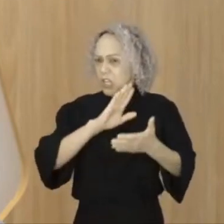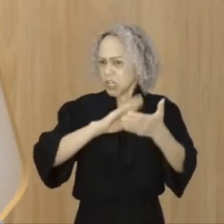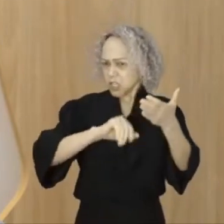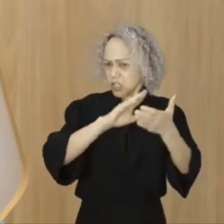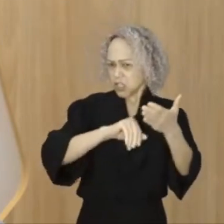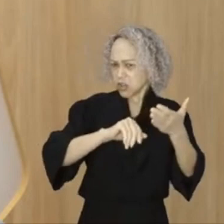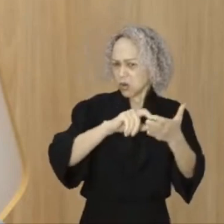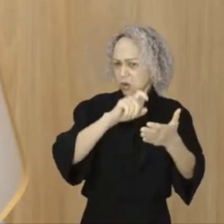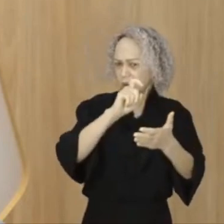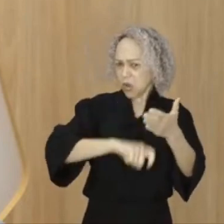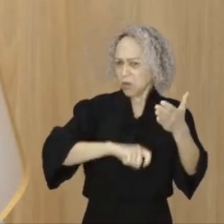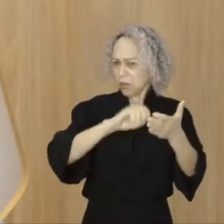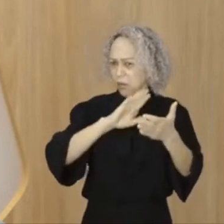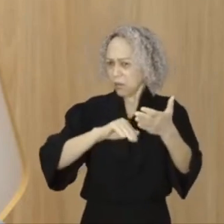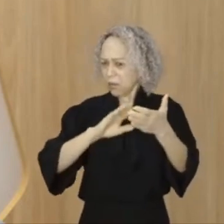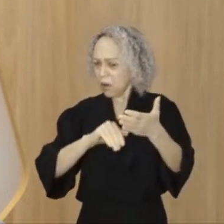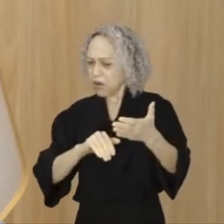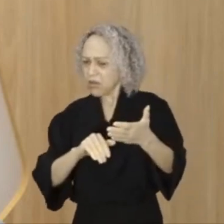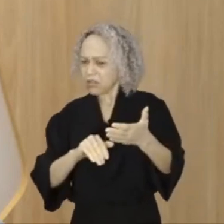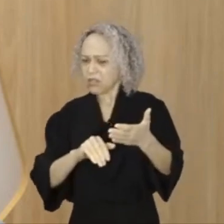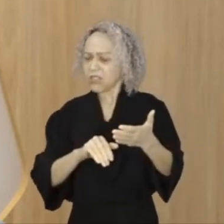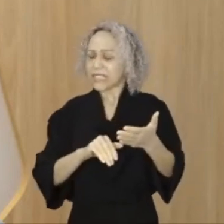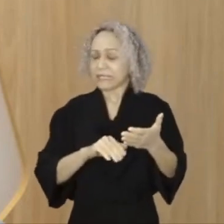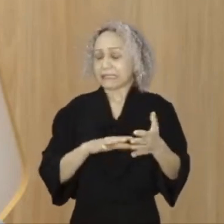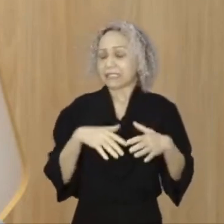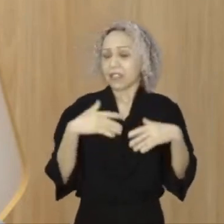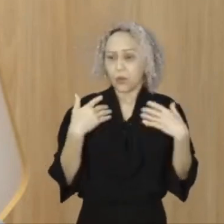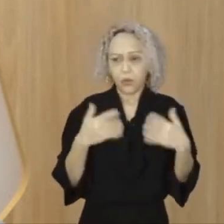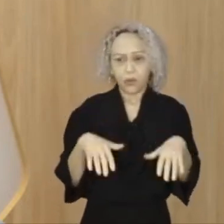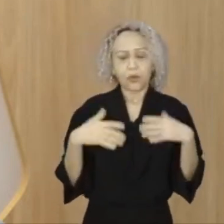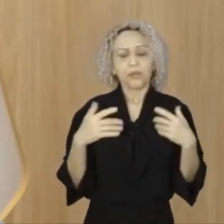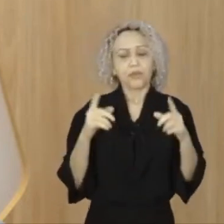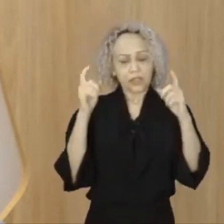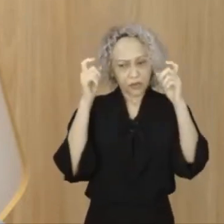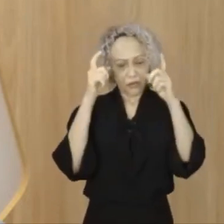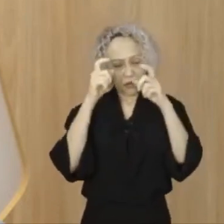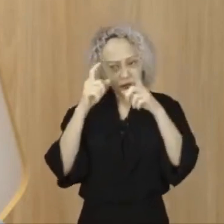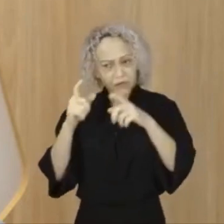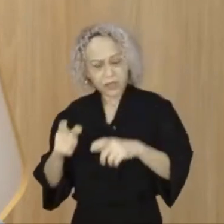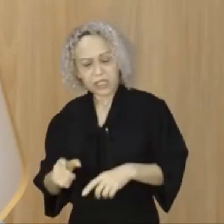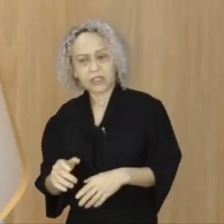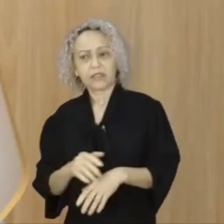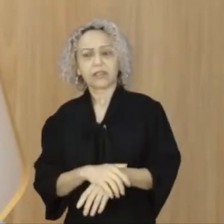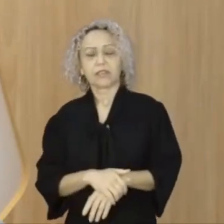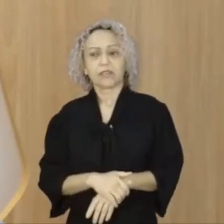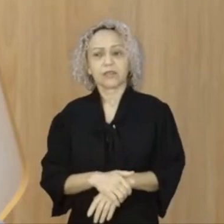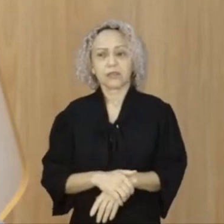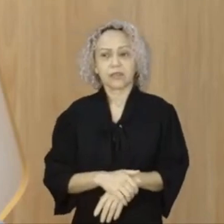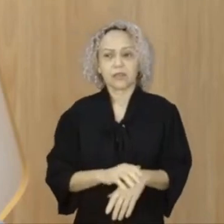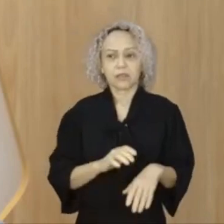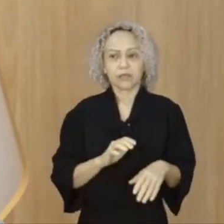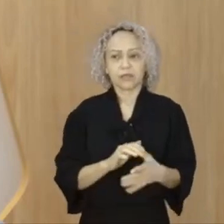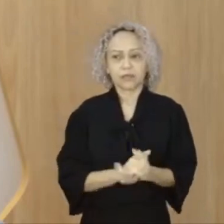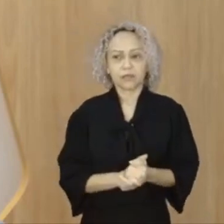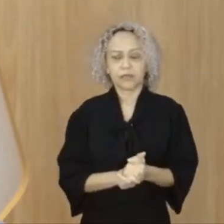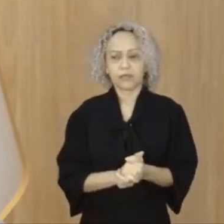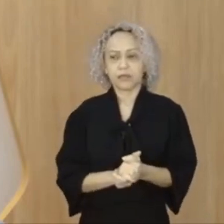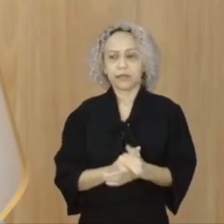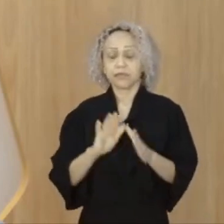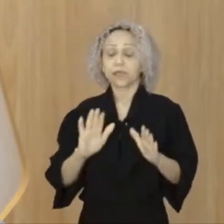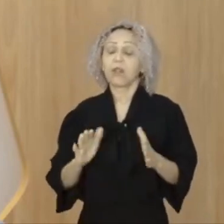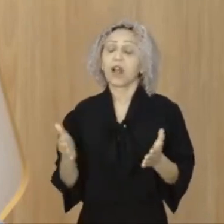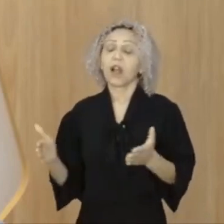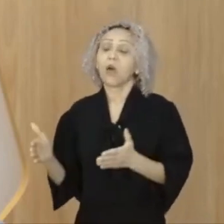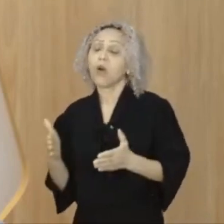é nacional, mas o governador vai ter por ano capacidade de fazer estradas, rodovias, ferrovia,